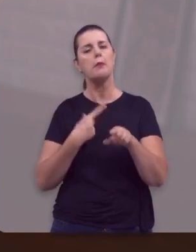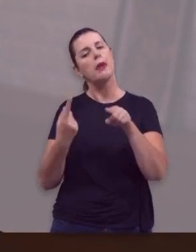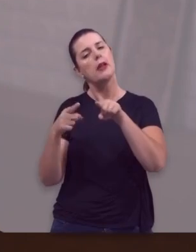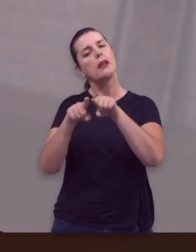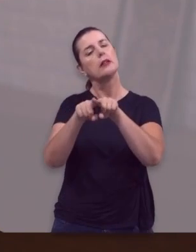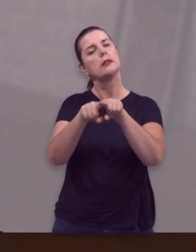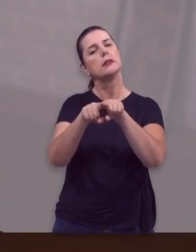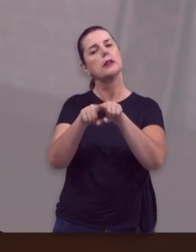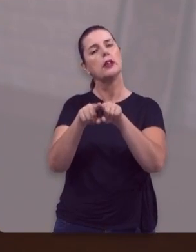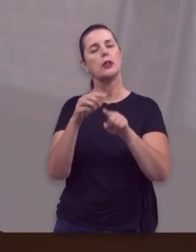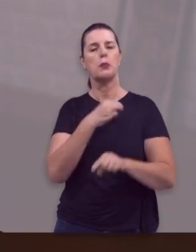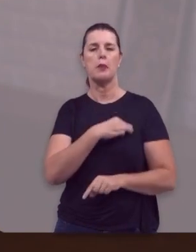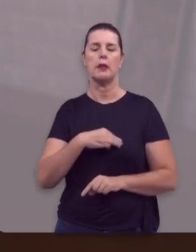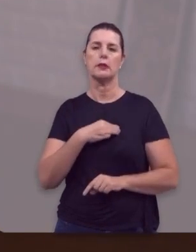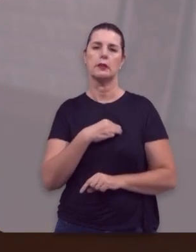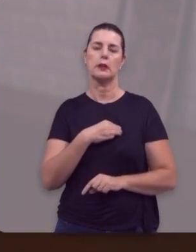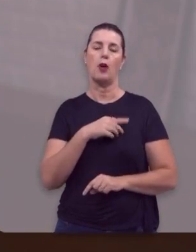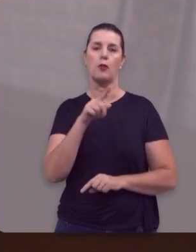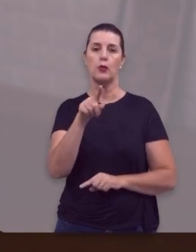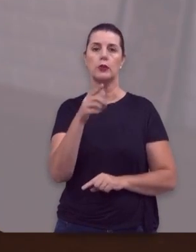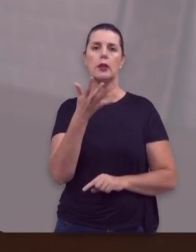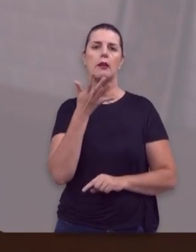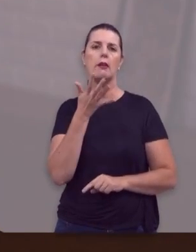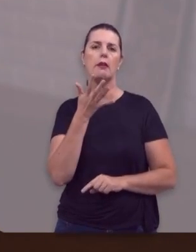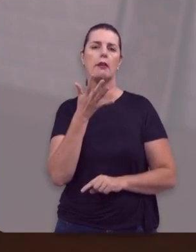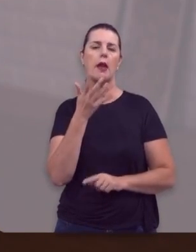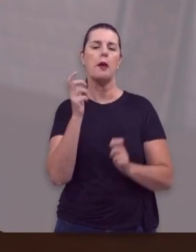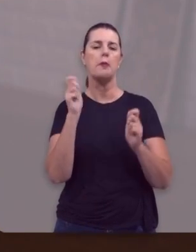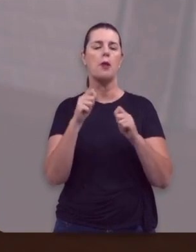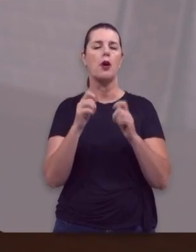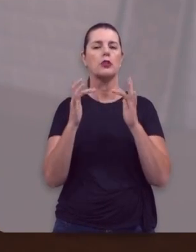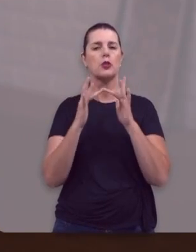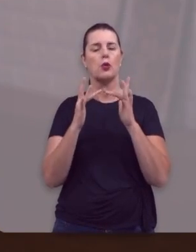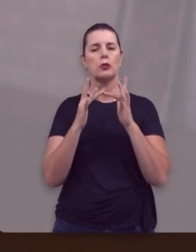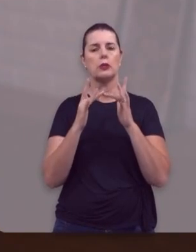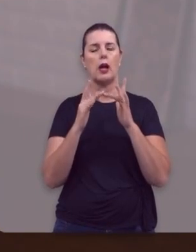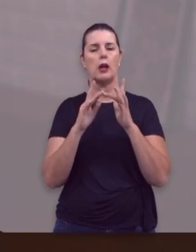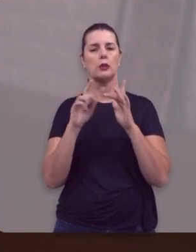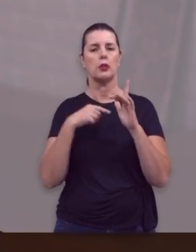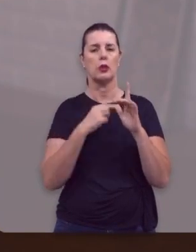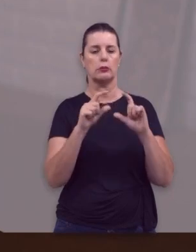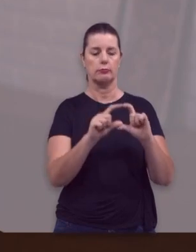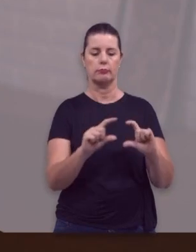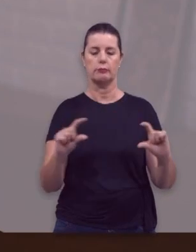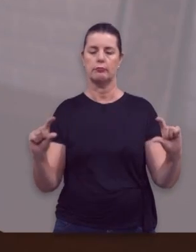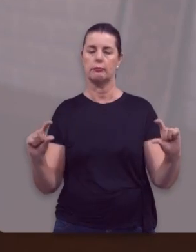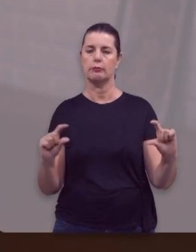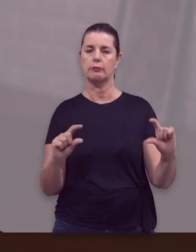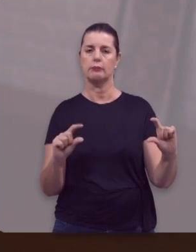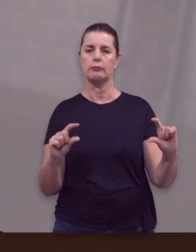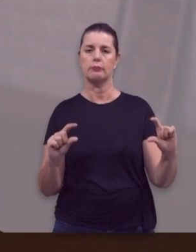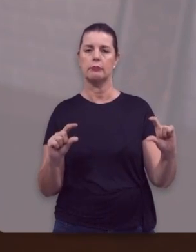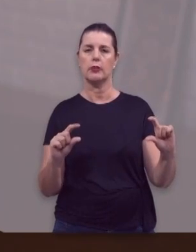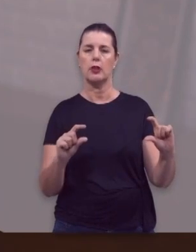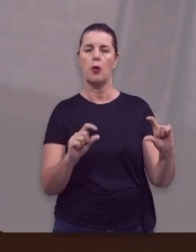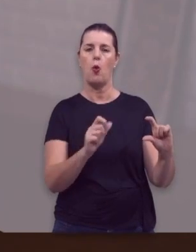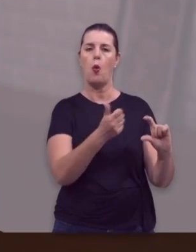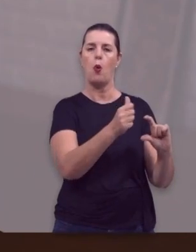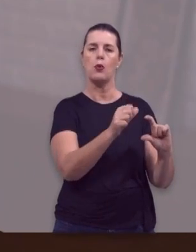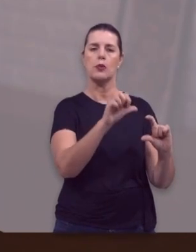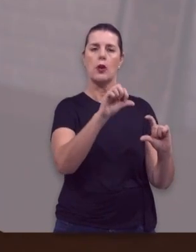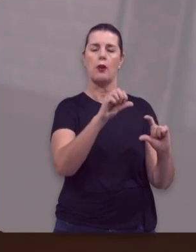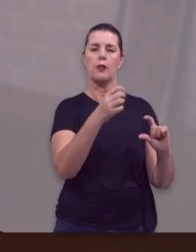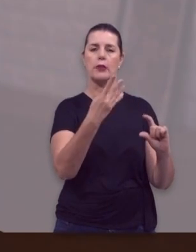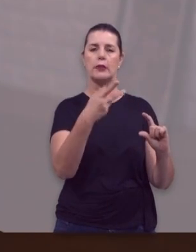parceiro em missão. Para você fazer isso é muito fácil. Basta você entrar em contato com a gente, o telefone está aparecendo aí, o código de área é o 11